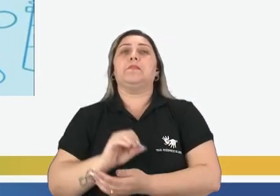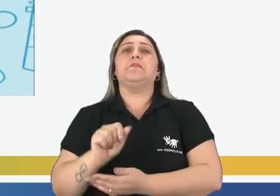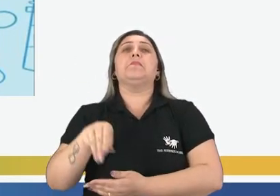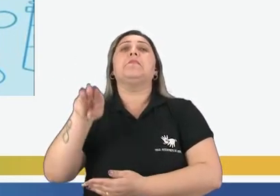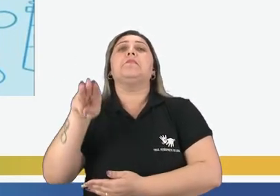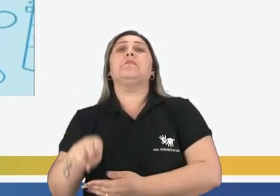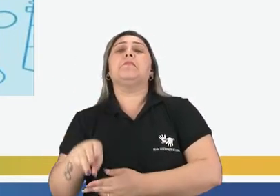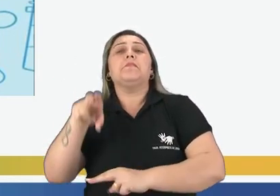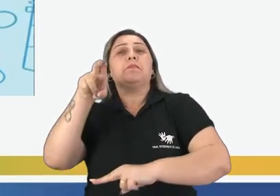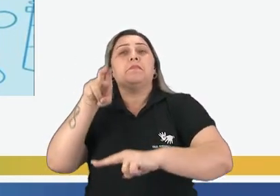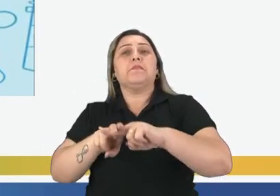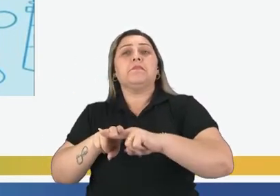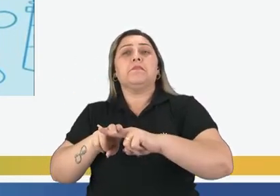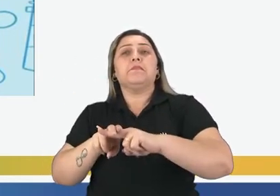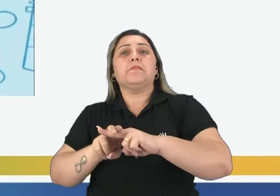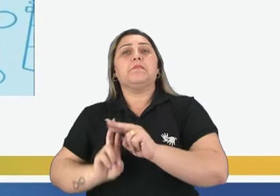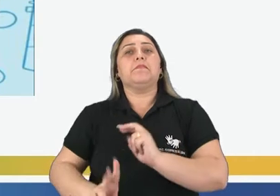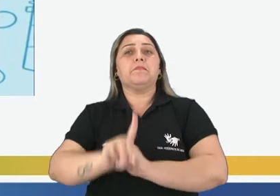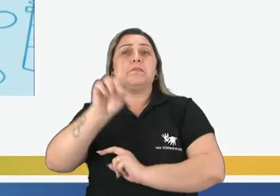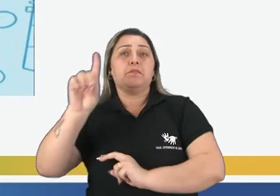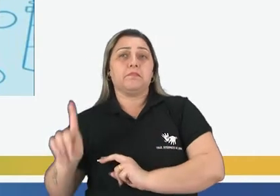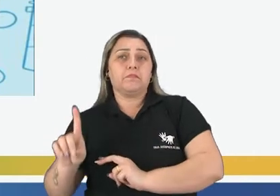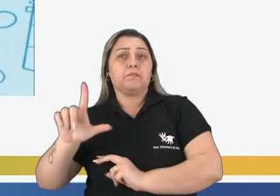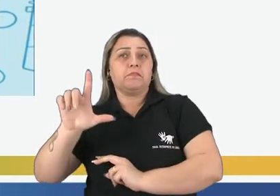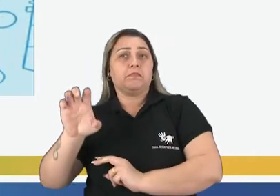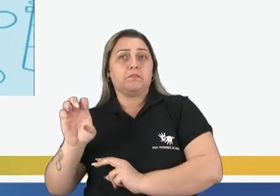Quem está sentado na direita de Leonardo?